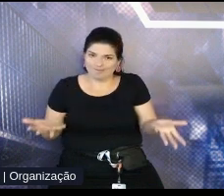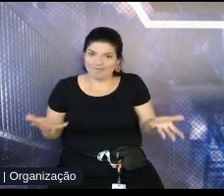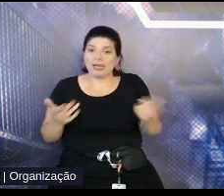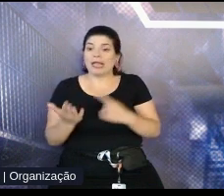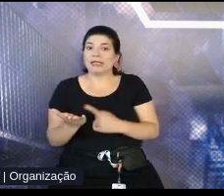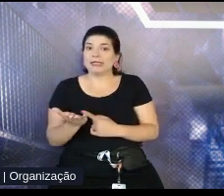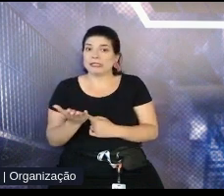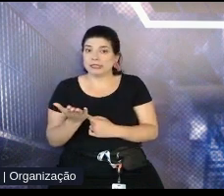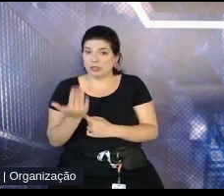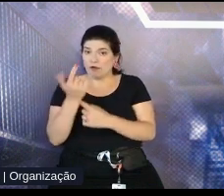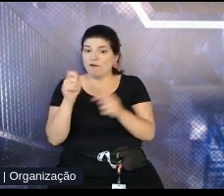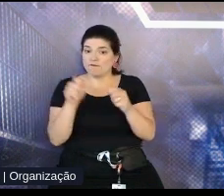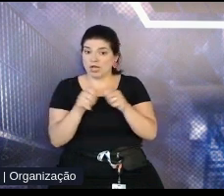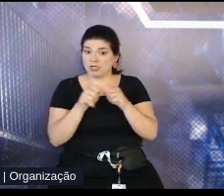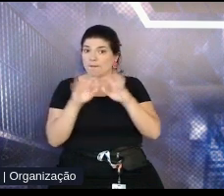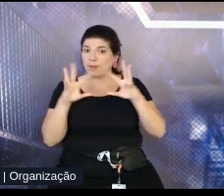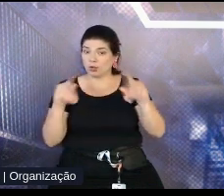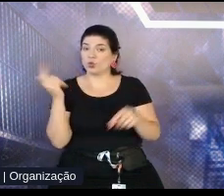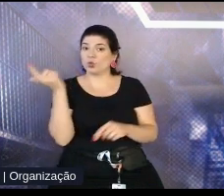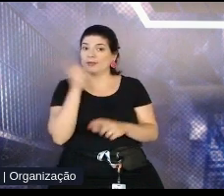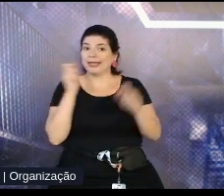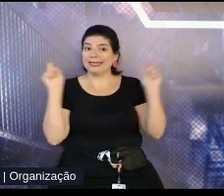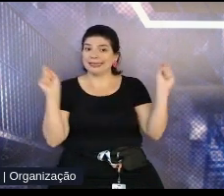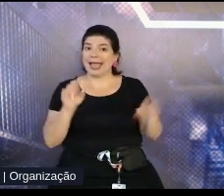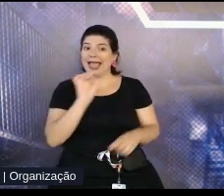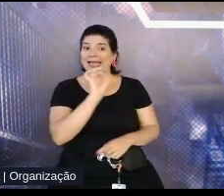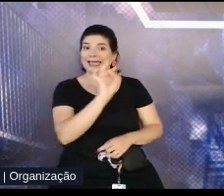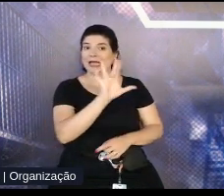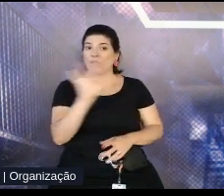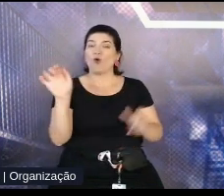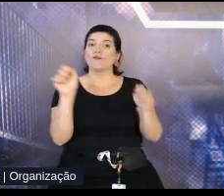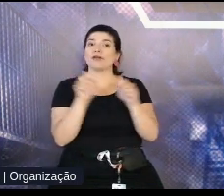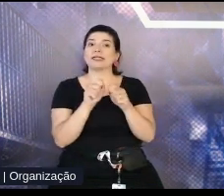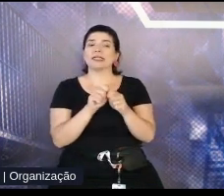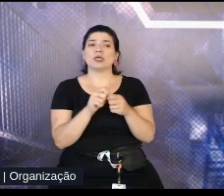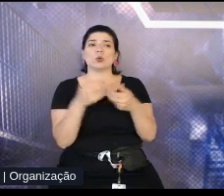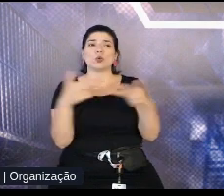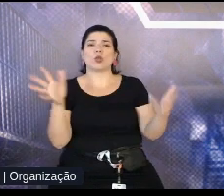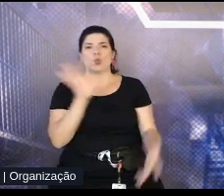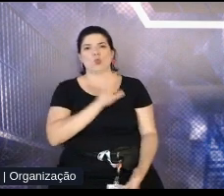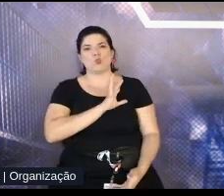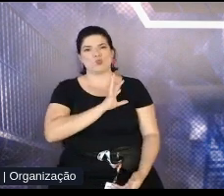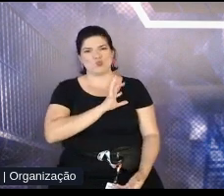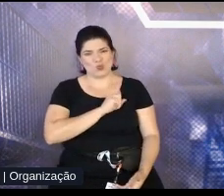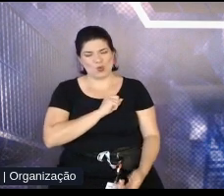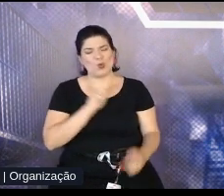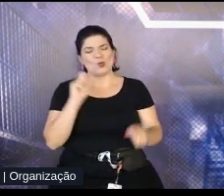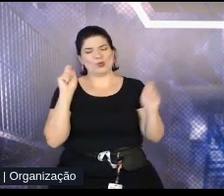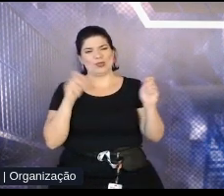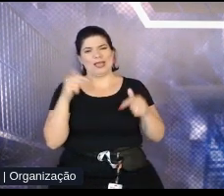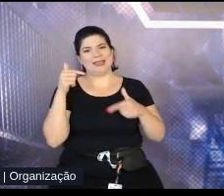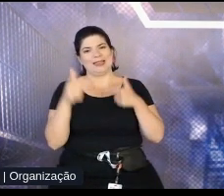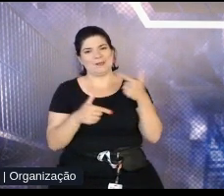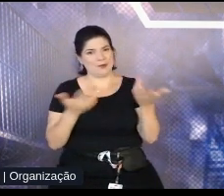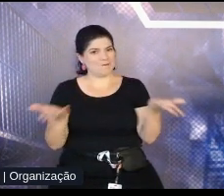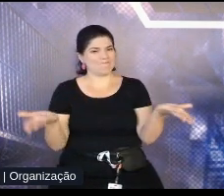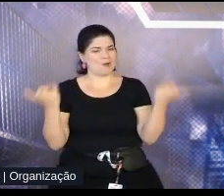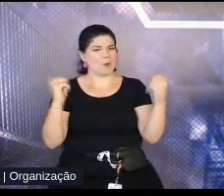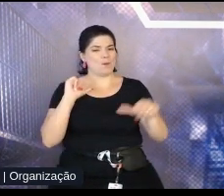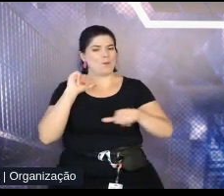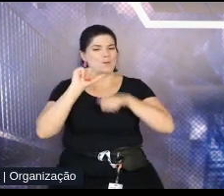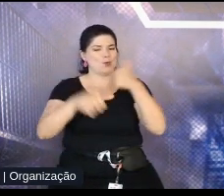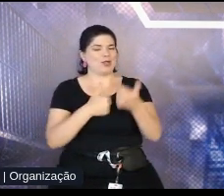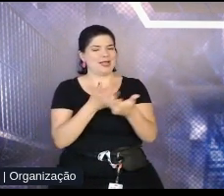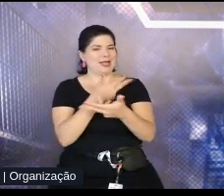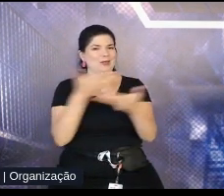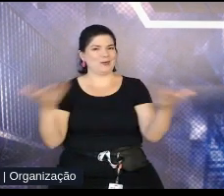é feita para todos, permite que cada um faça o que ama. Então, vamos tentar mudar o jogo aí dessa forma, beleza? Então, pessoal,